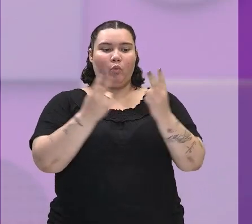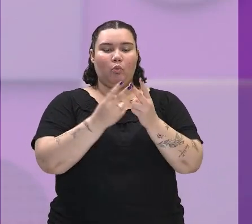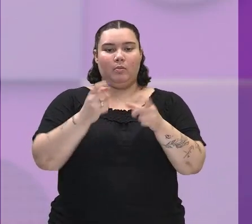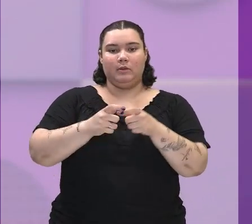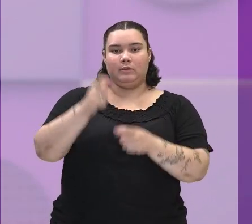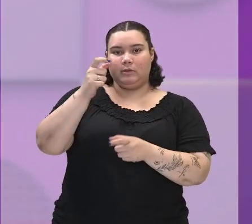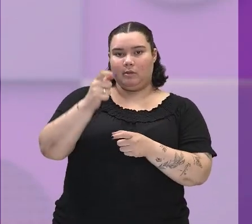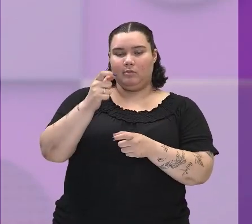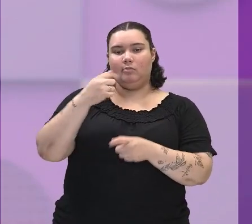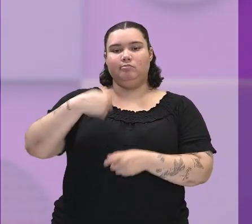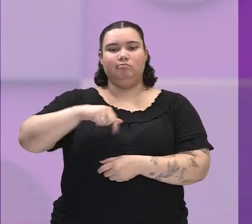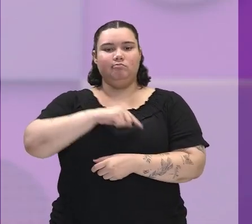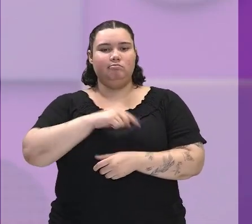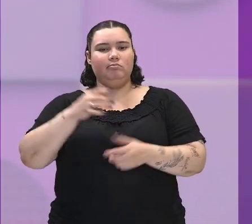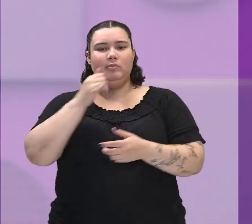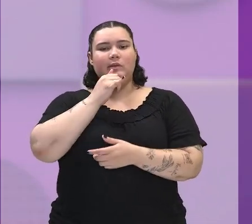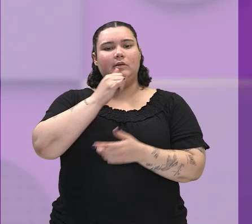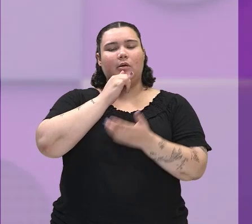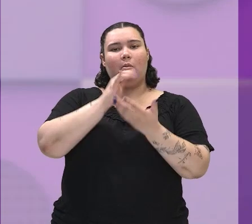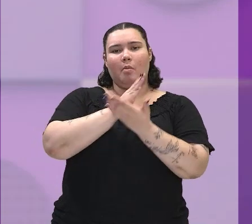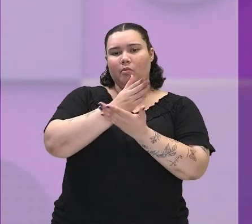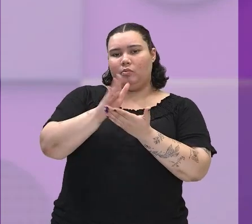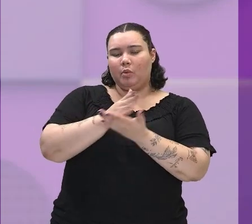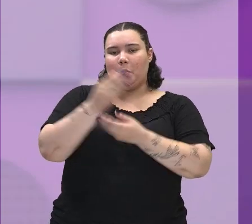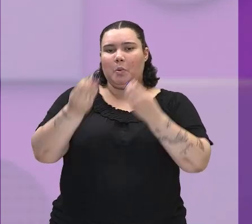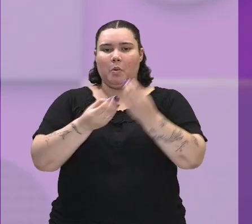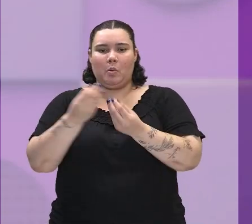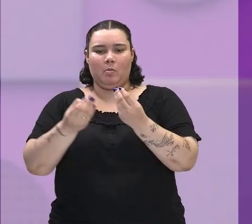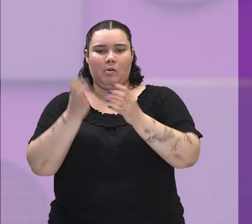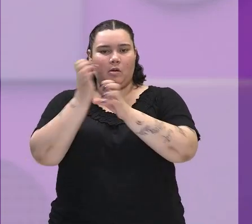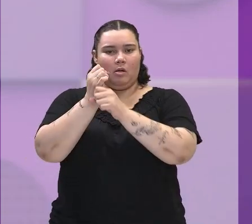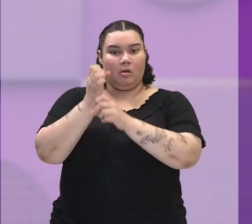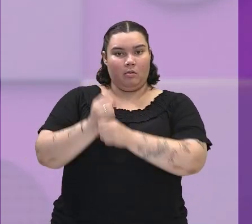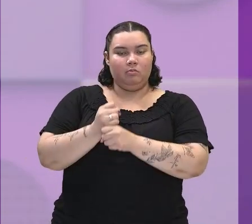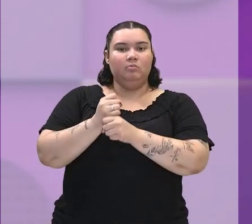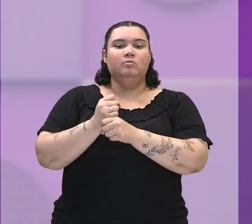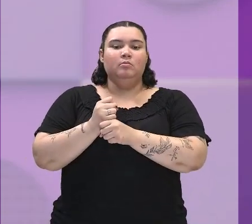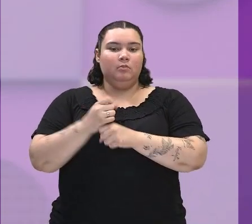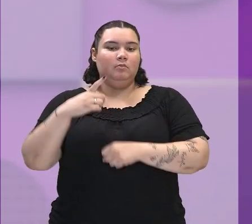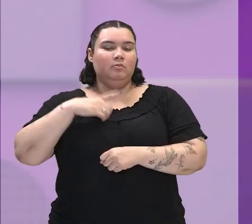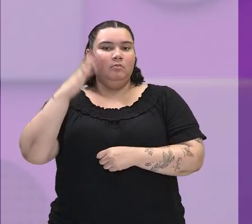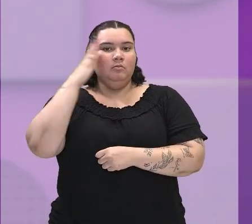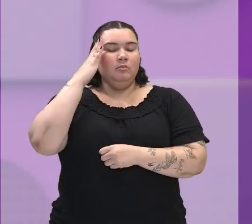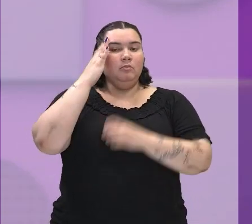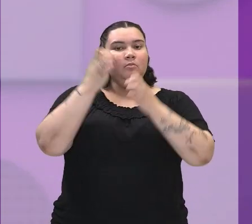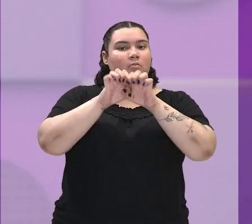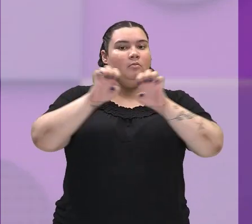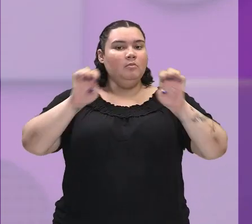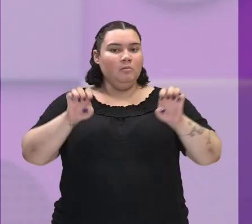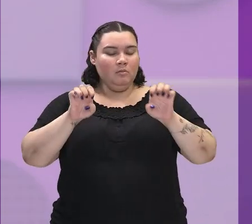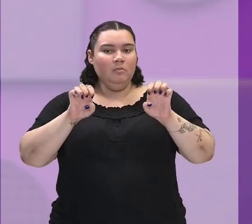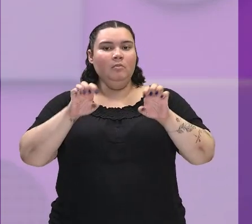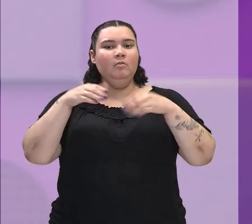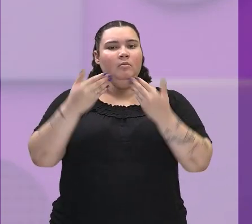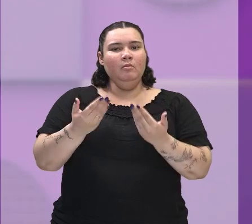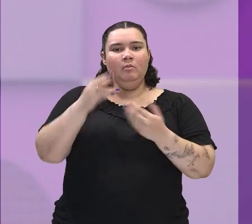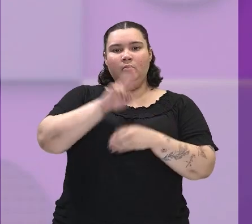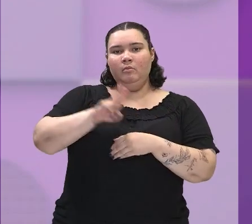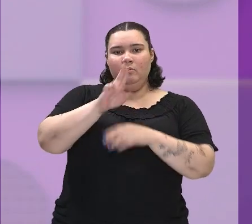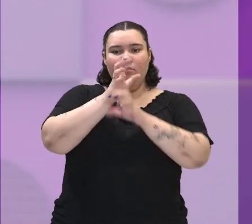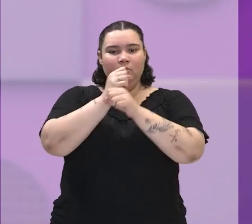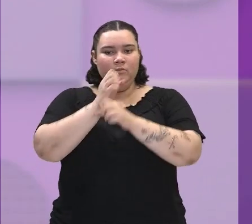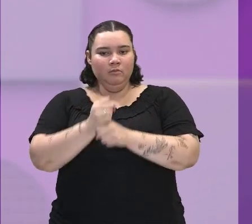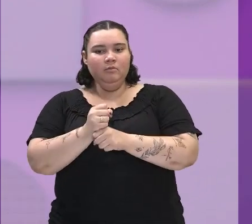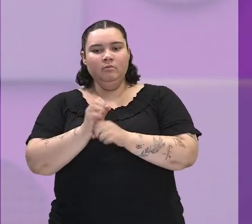vamos verificar aí alguns exemplos, como resolver, relembrar aí a fórmula para calcular o volume do